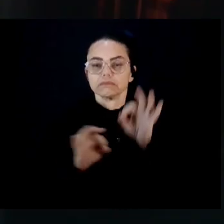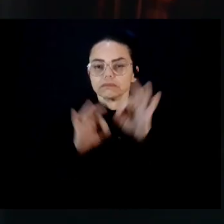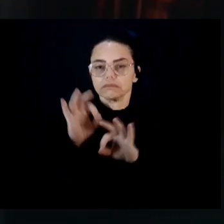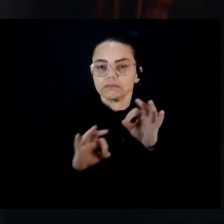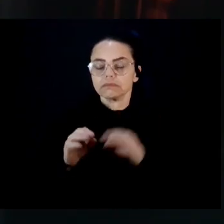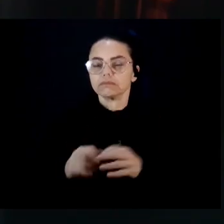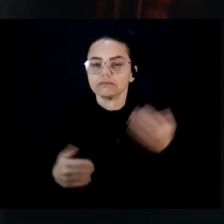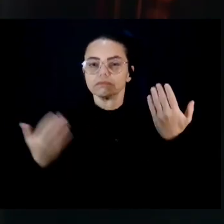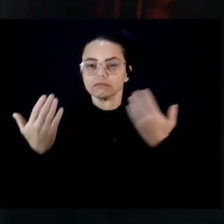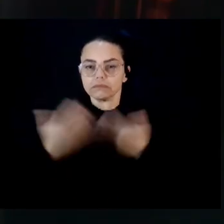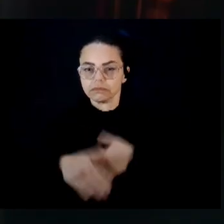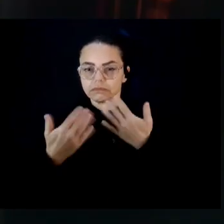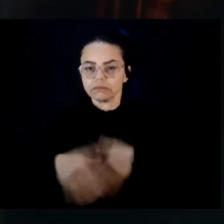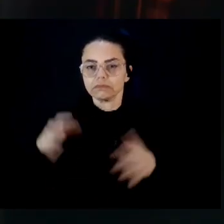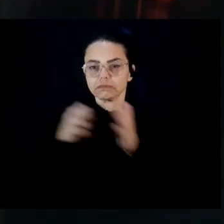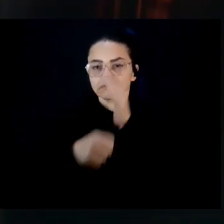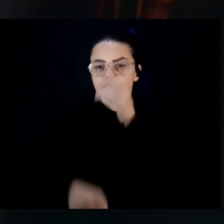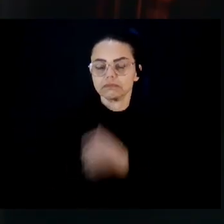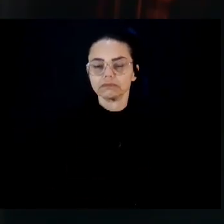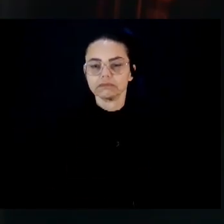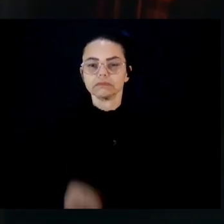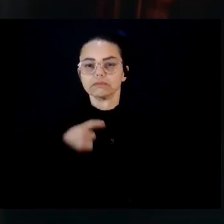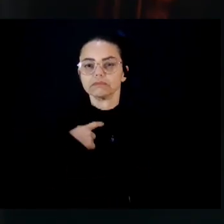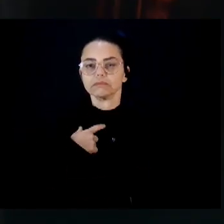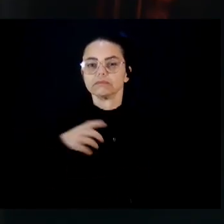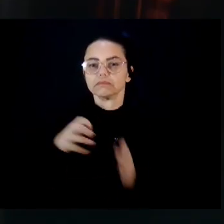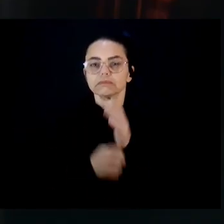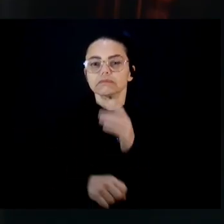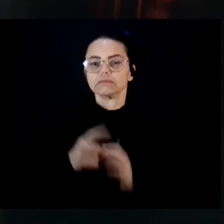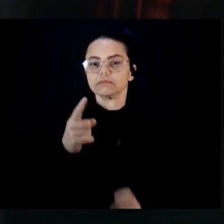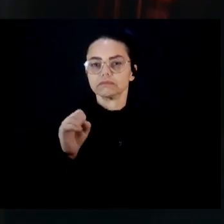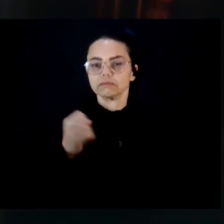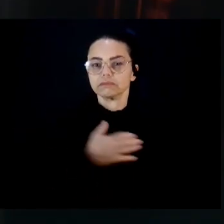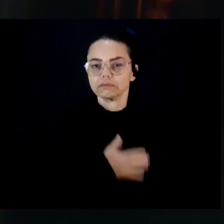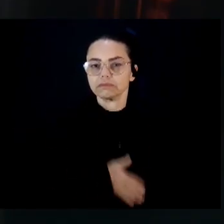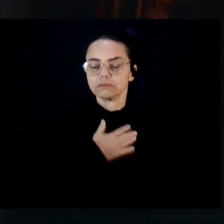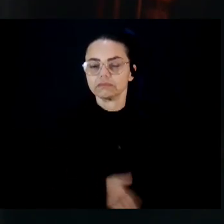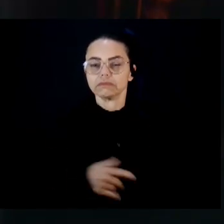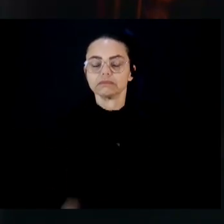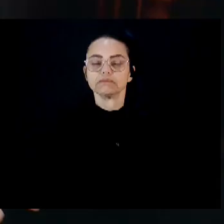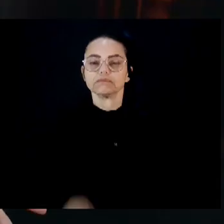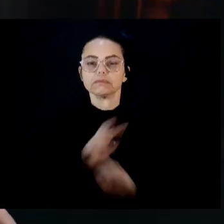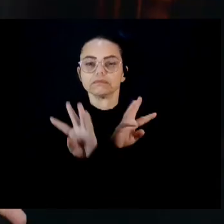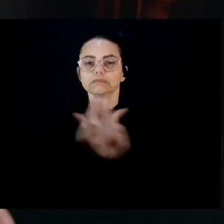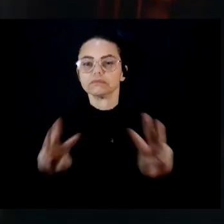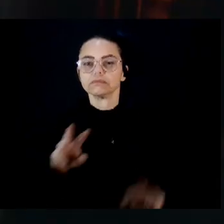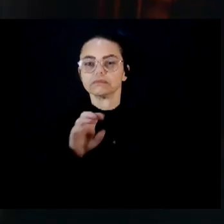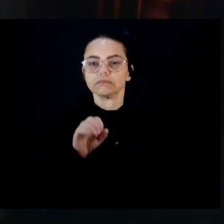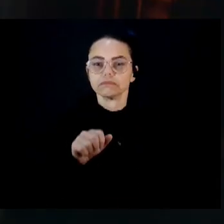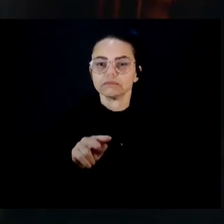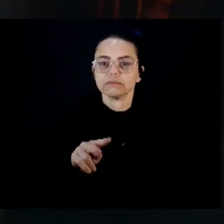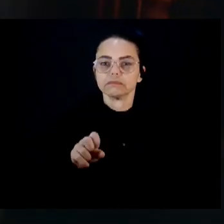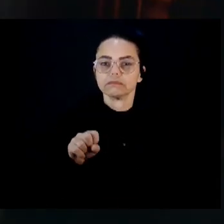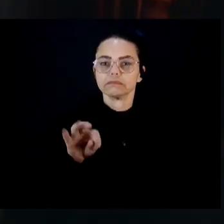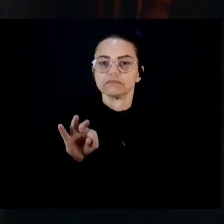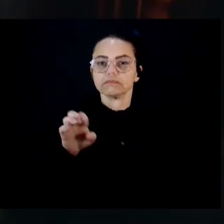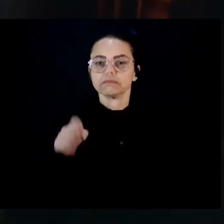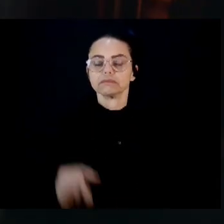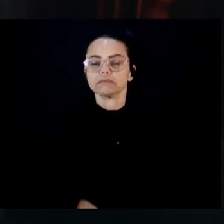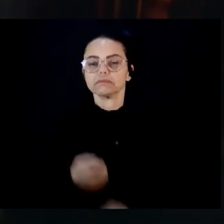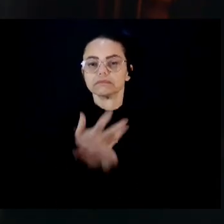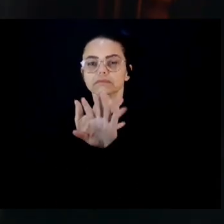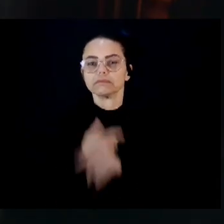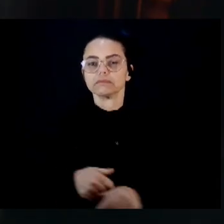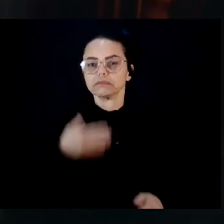o dia 18 de agosto, às 5 da tarde, exclusivamente pelo site da Conveste, mas você pode ligar para mais